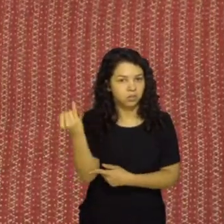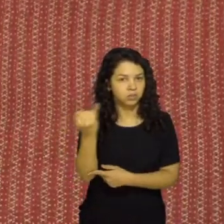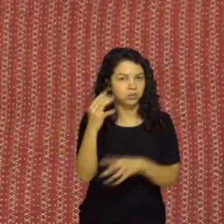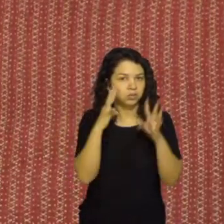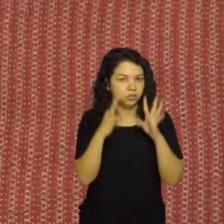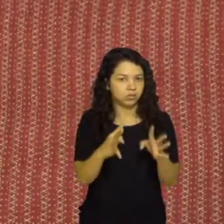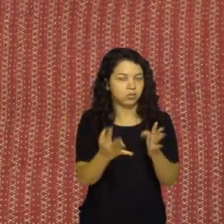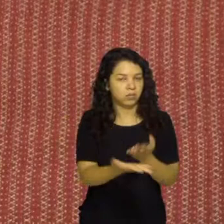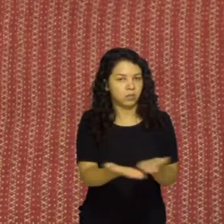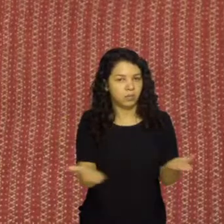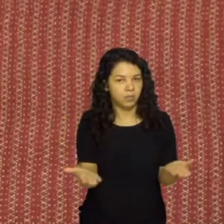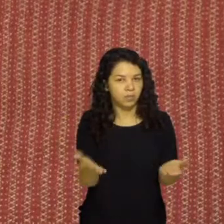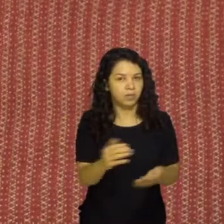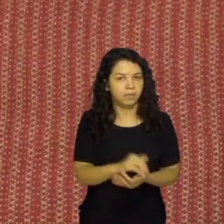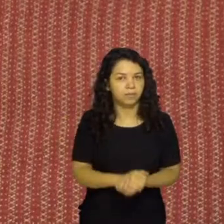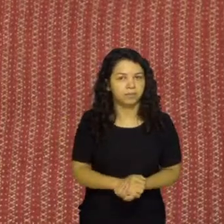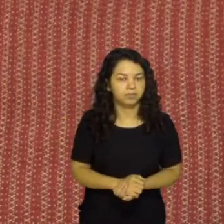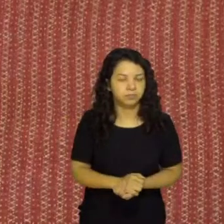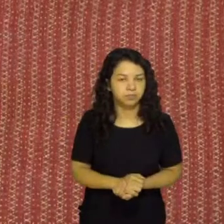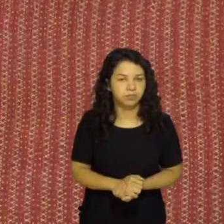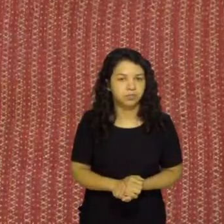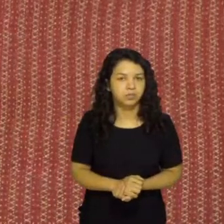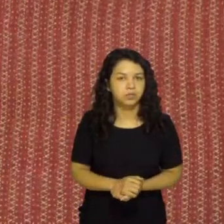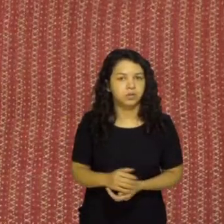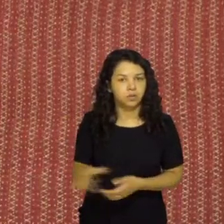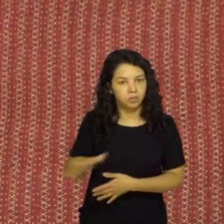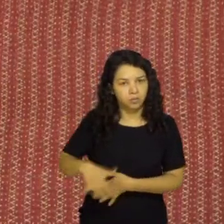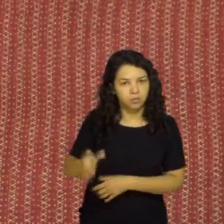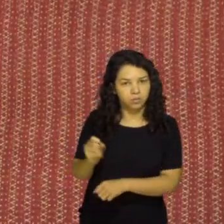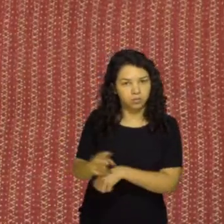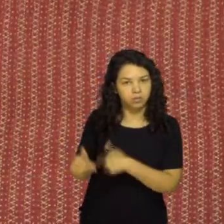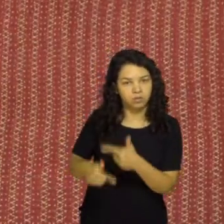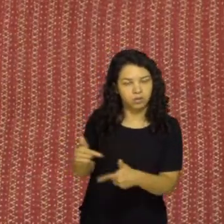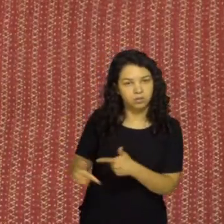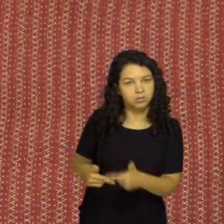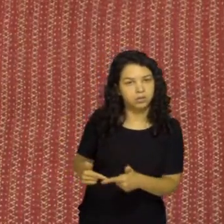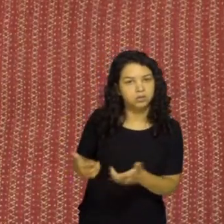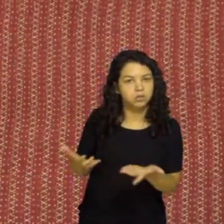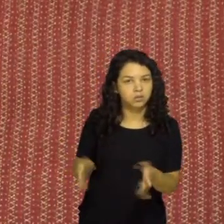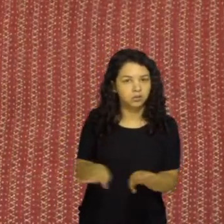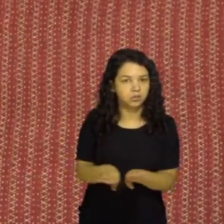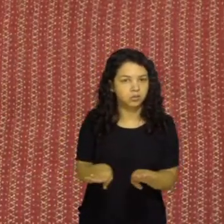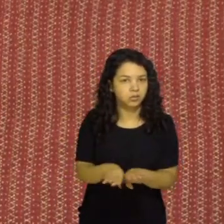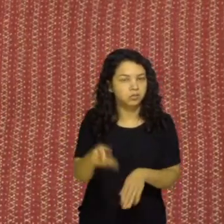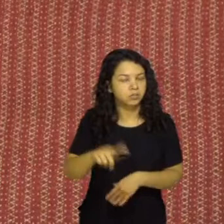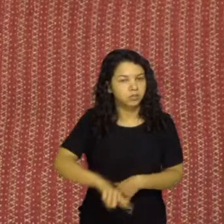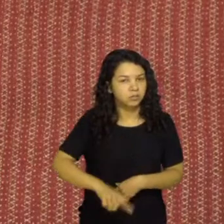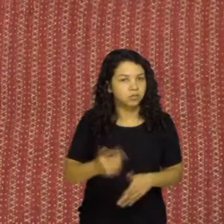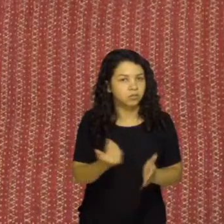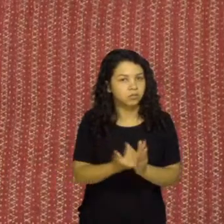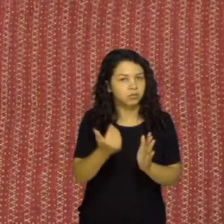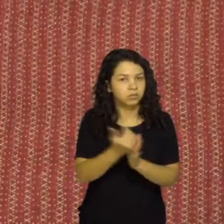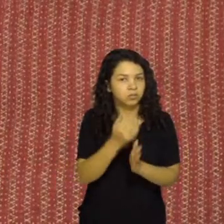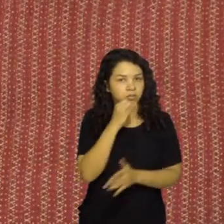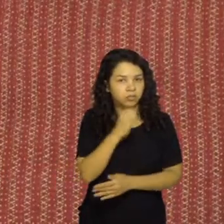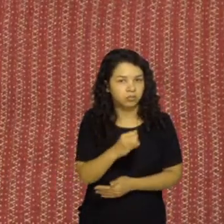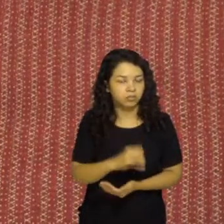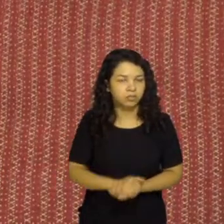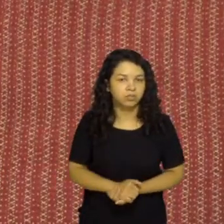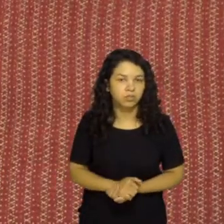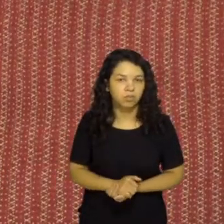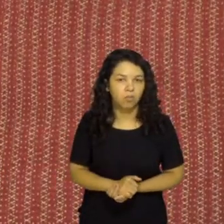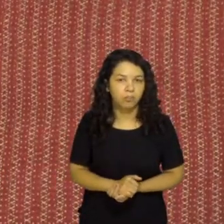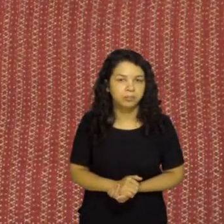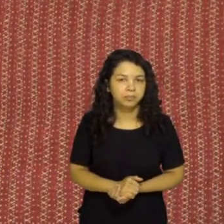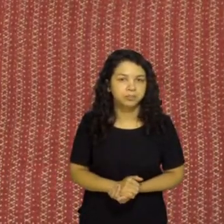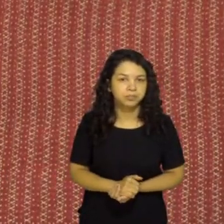essas perspectivas do mundo e do mercado de trabalho. Eu quero também reforçar... Mais 30 segundos, deputado. Eu